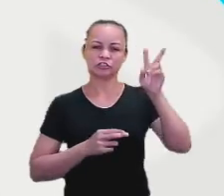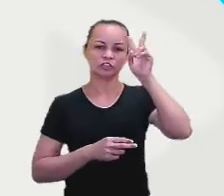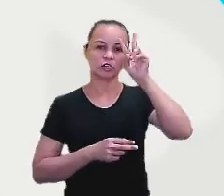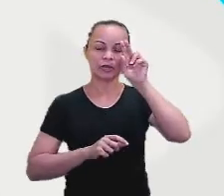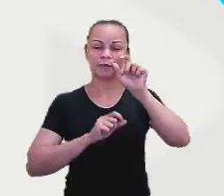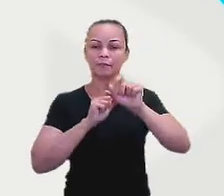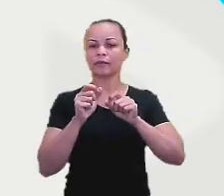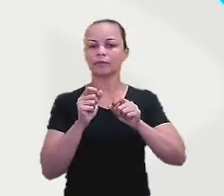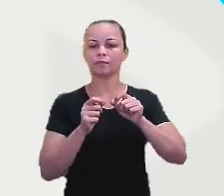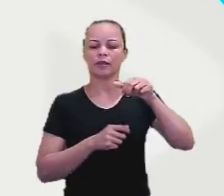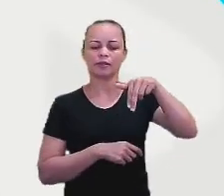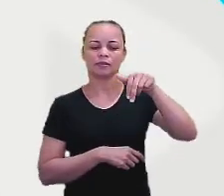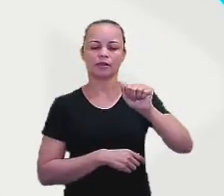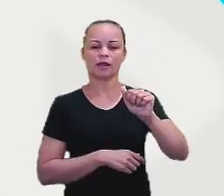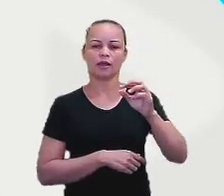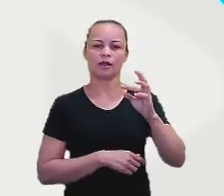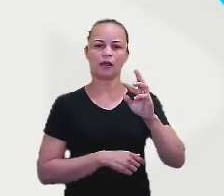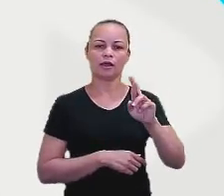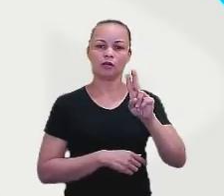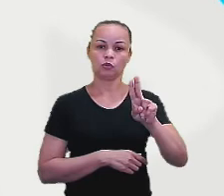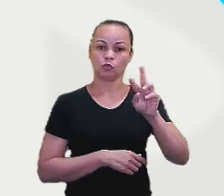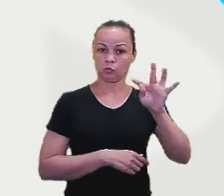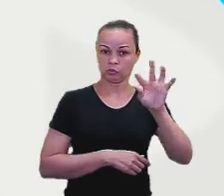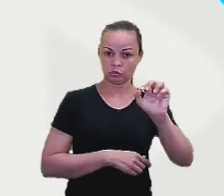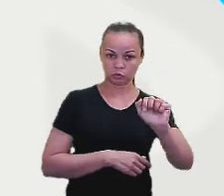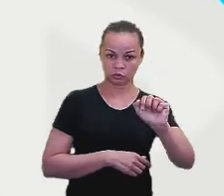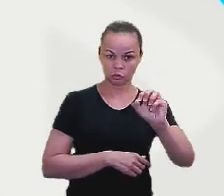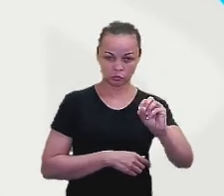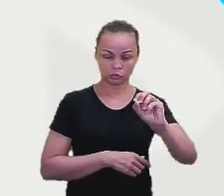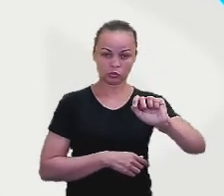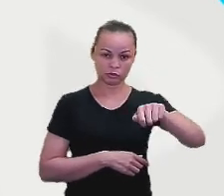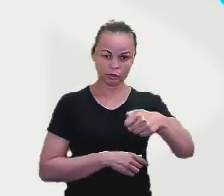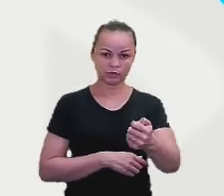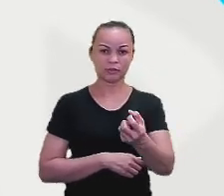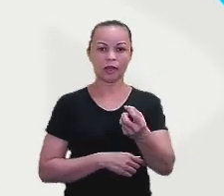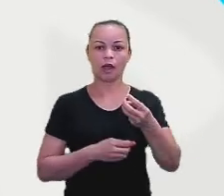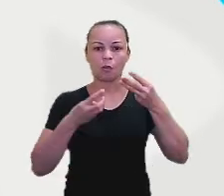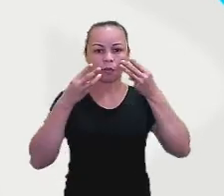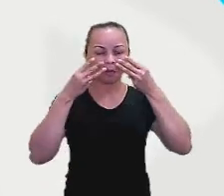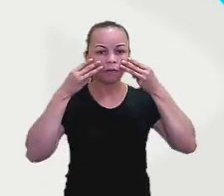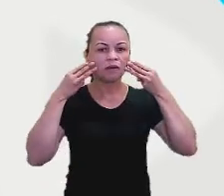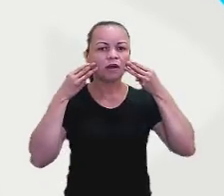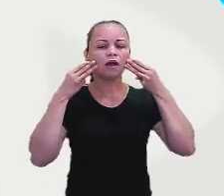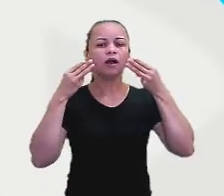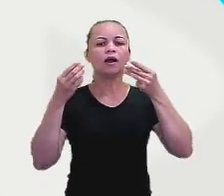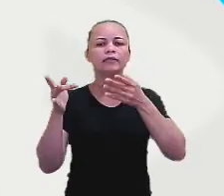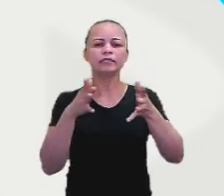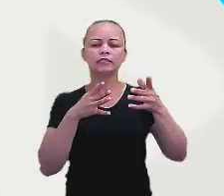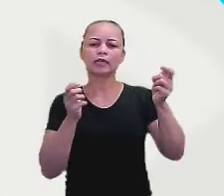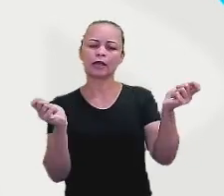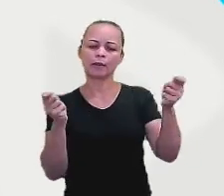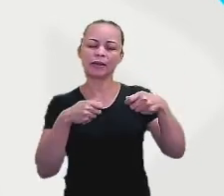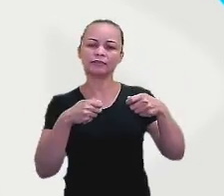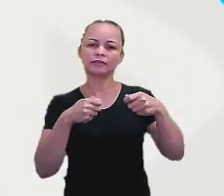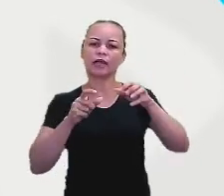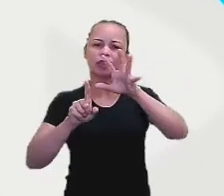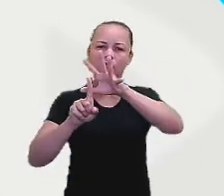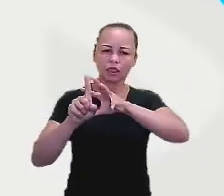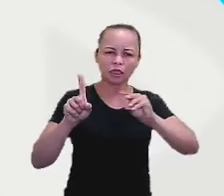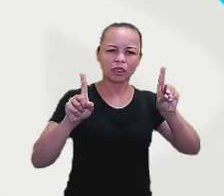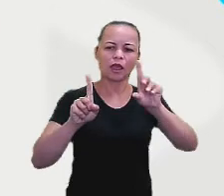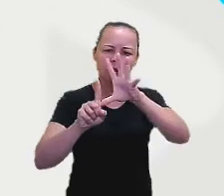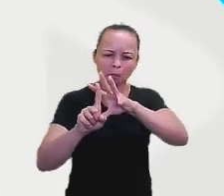de Naruto, quando ele tem a técnica, né, do clone das sombras, né? Que é uma técnica que ele justamente tem a capacidade de fazer clones dele